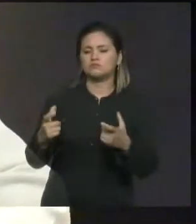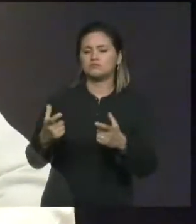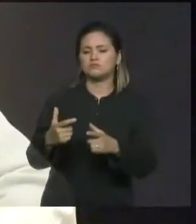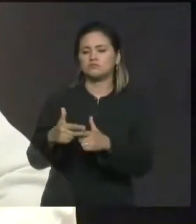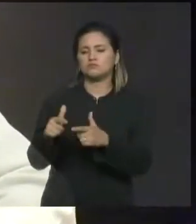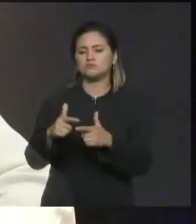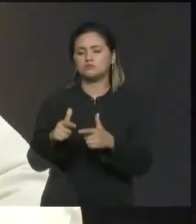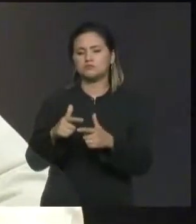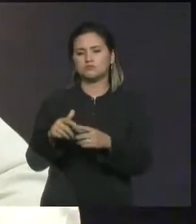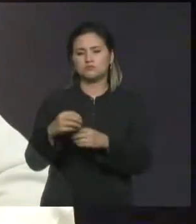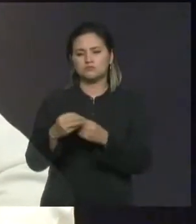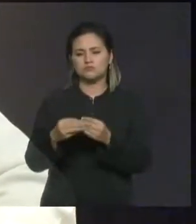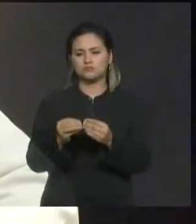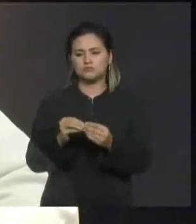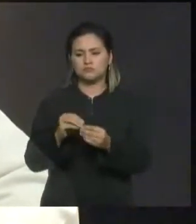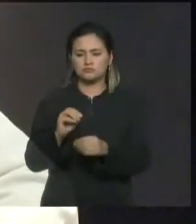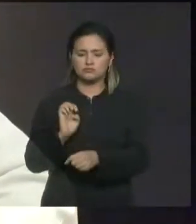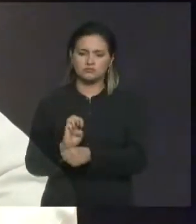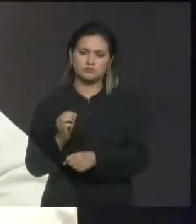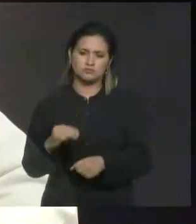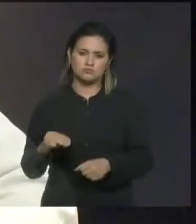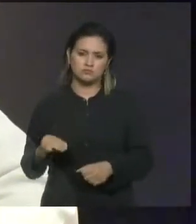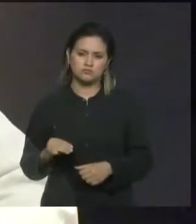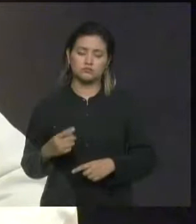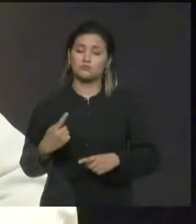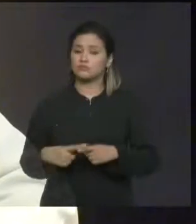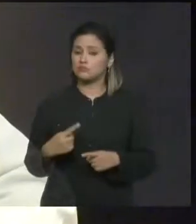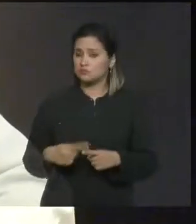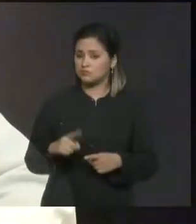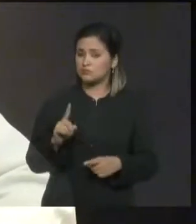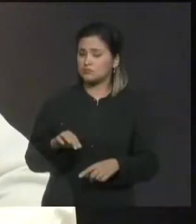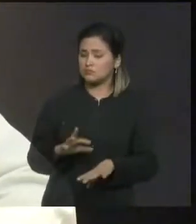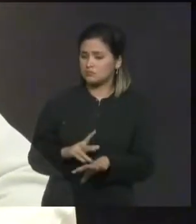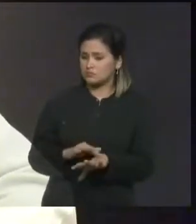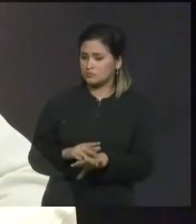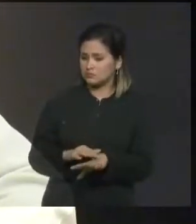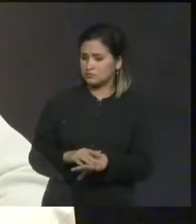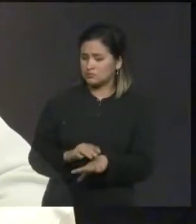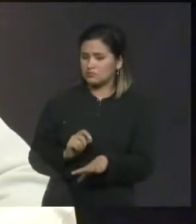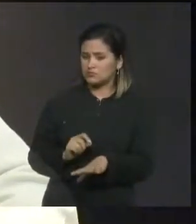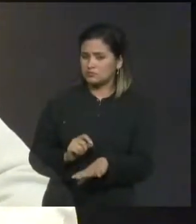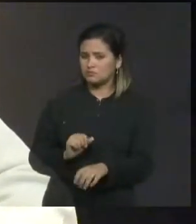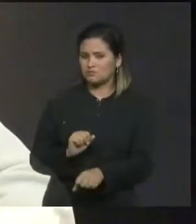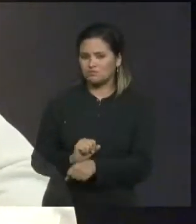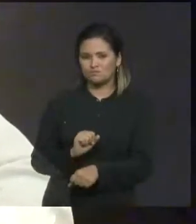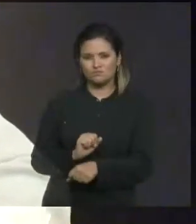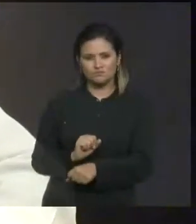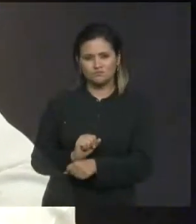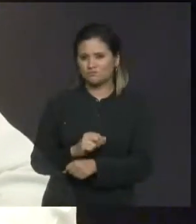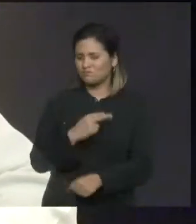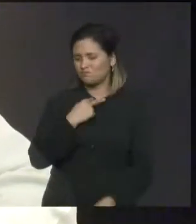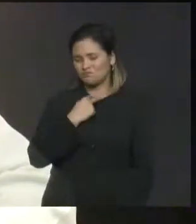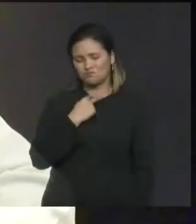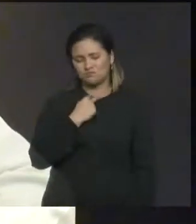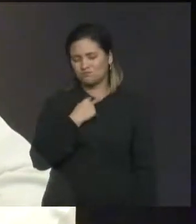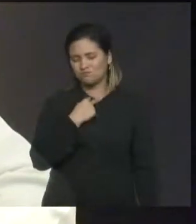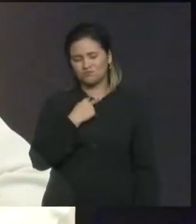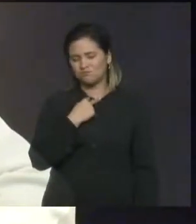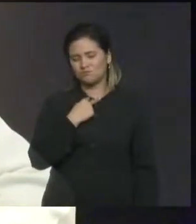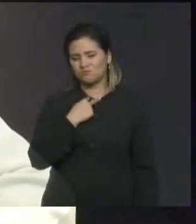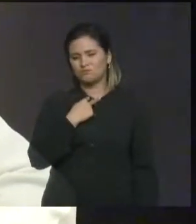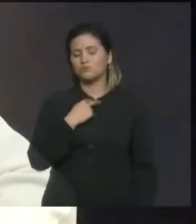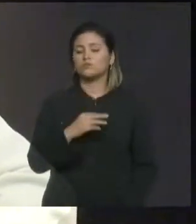do Maranhão. Por quê? É uma doença que não pode esperar. É uma doença que realmente